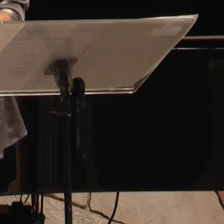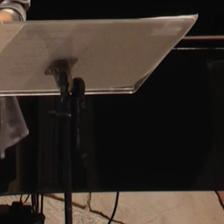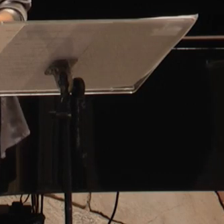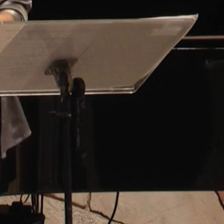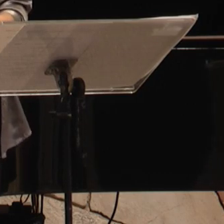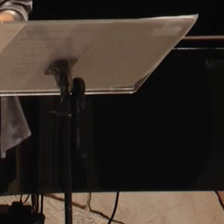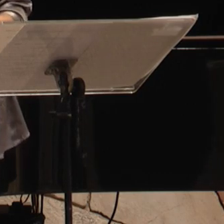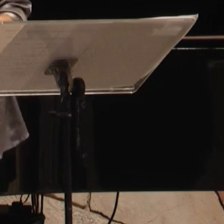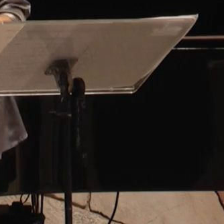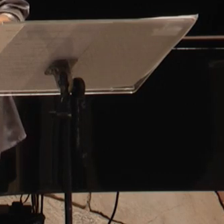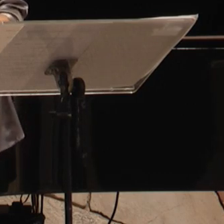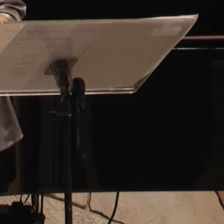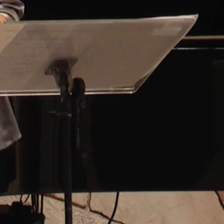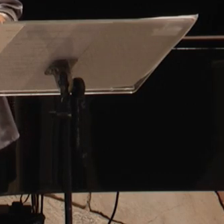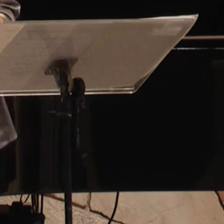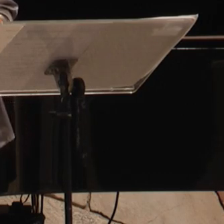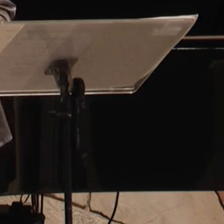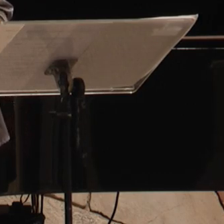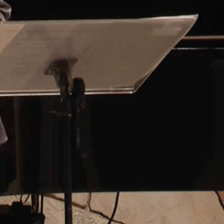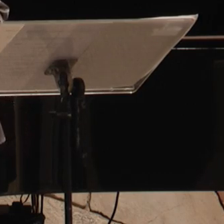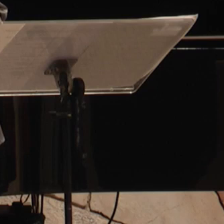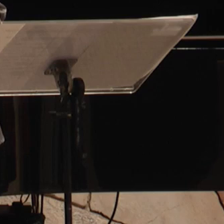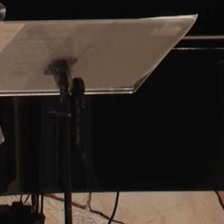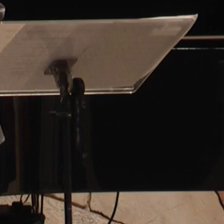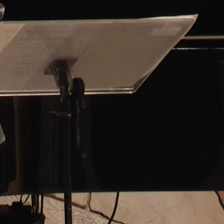Senhor Jesus.